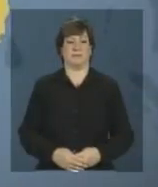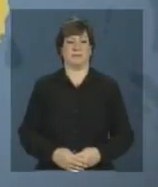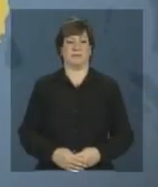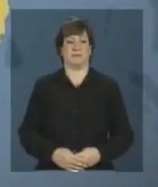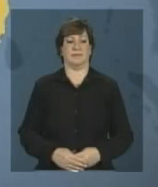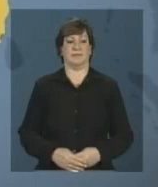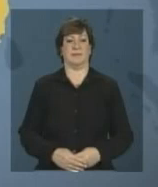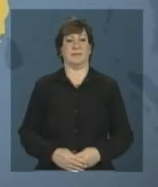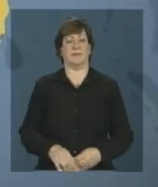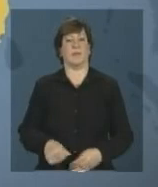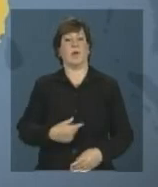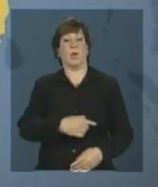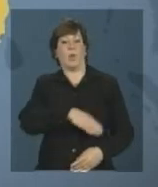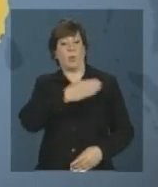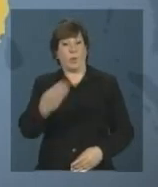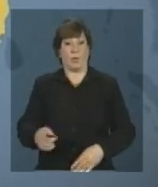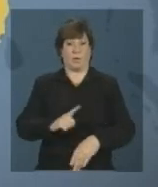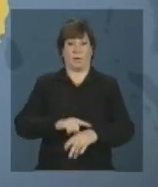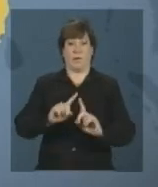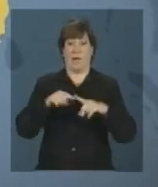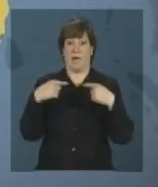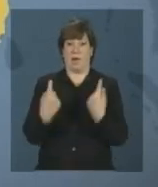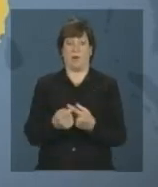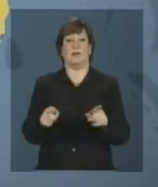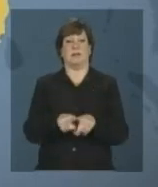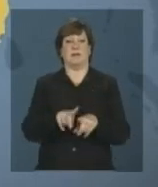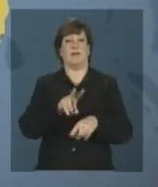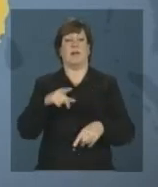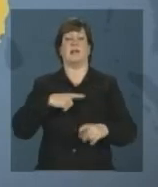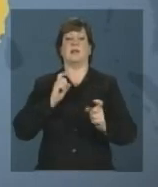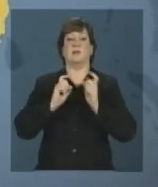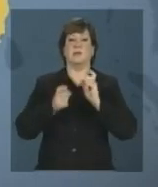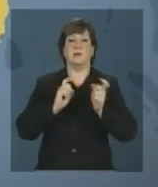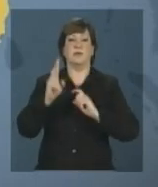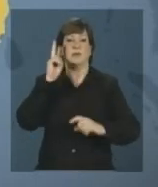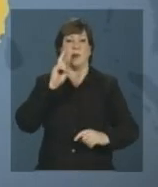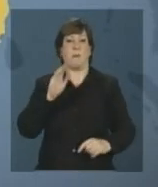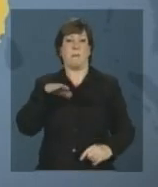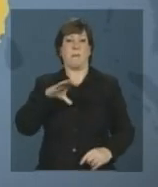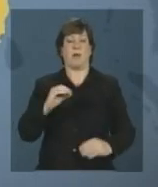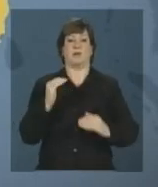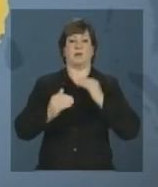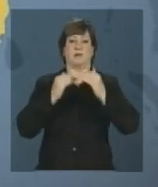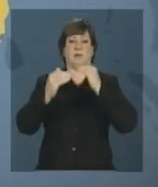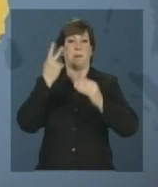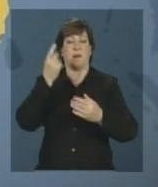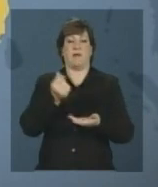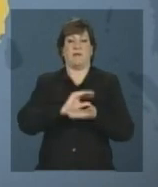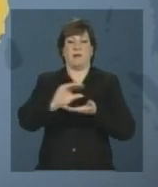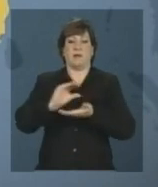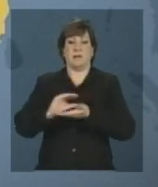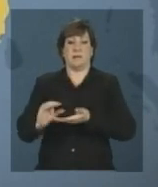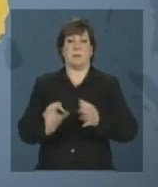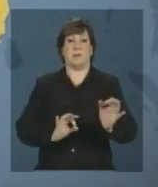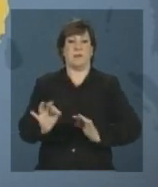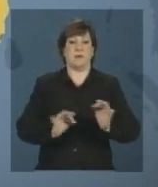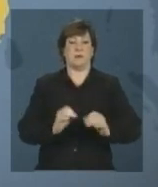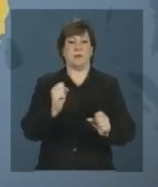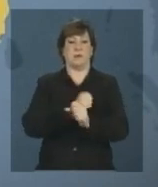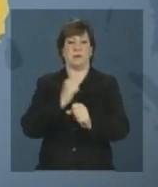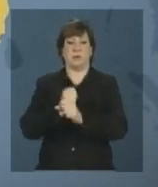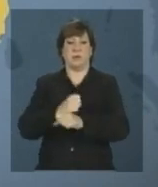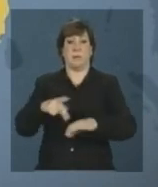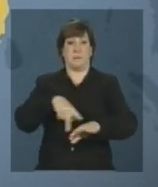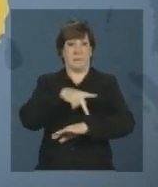típicas durante a reunião também será discutida a criação de um banco de desenvolvimento para financiar projetos de infraestrutura em